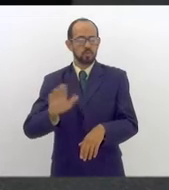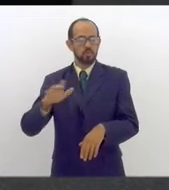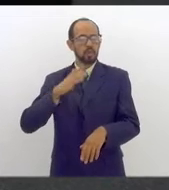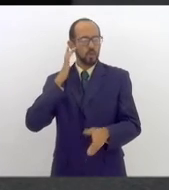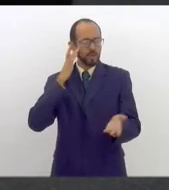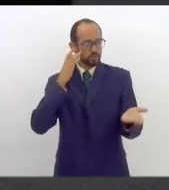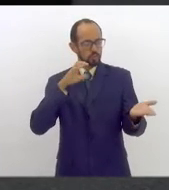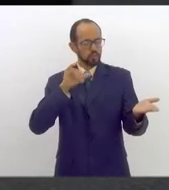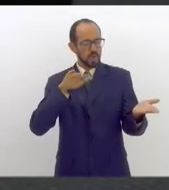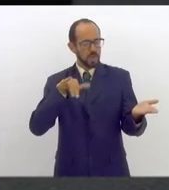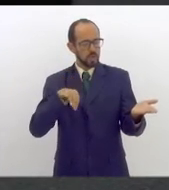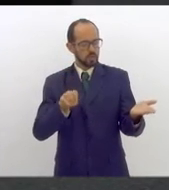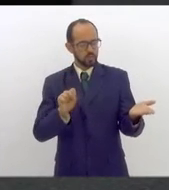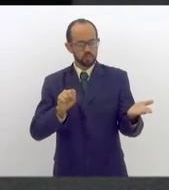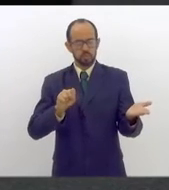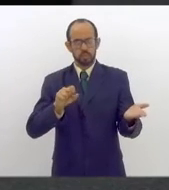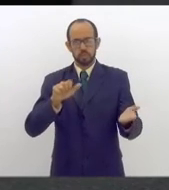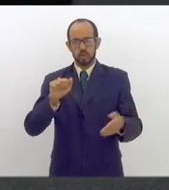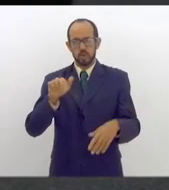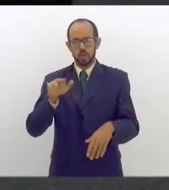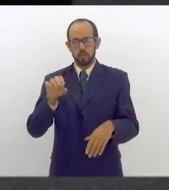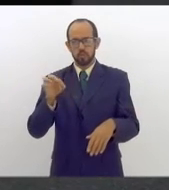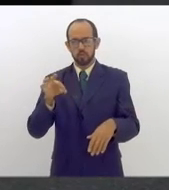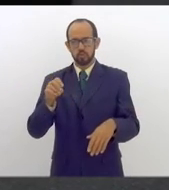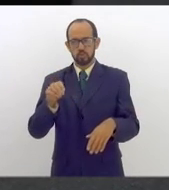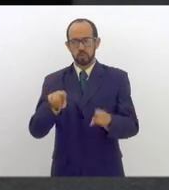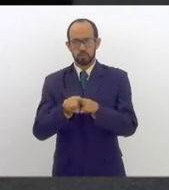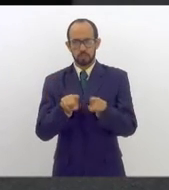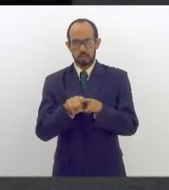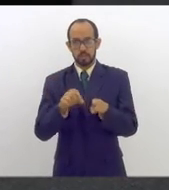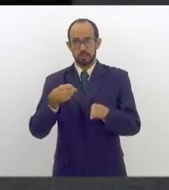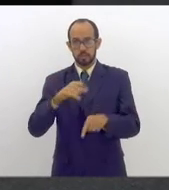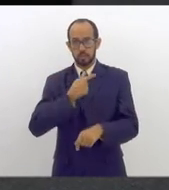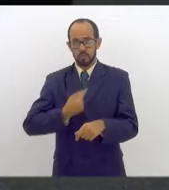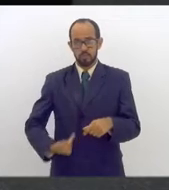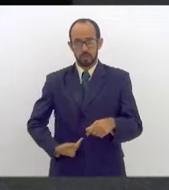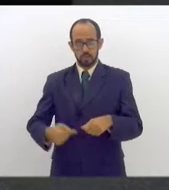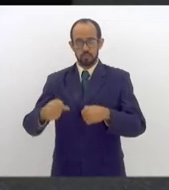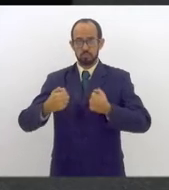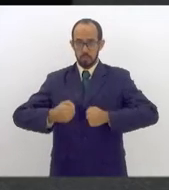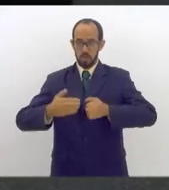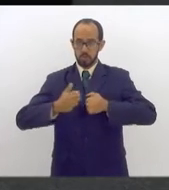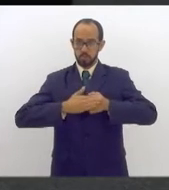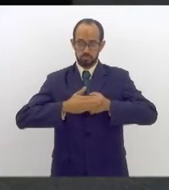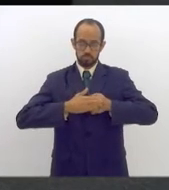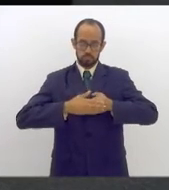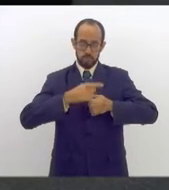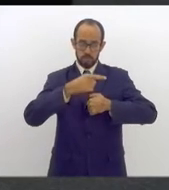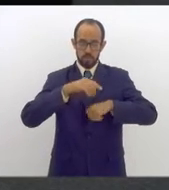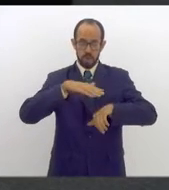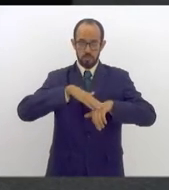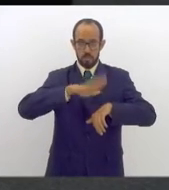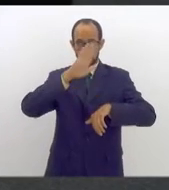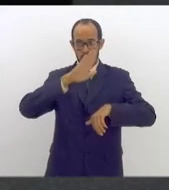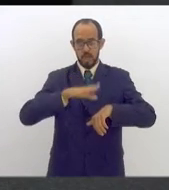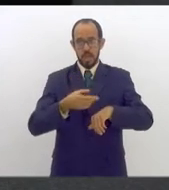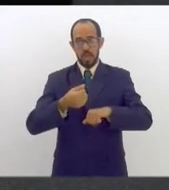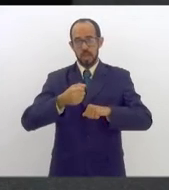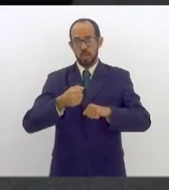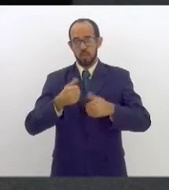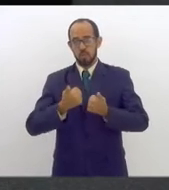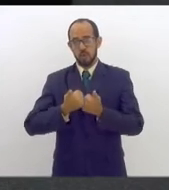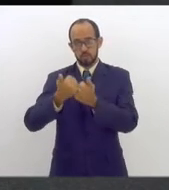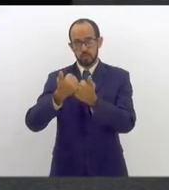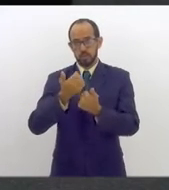Carlos Augusto também, se o governador pode, por iniciativa própria, aumentar o